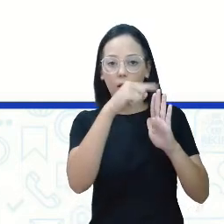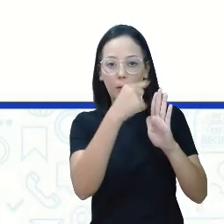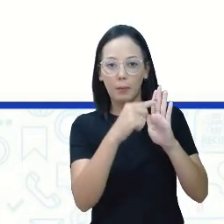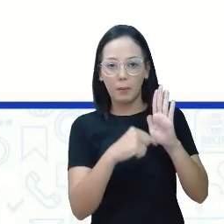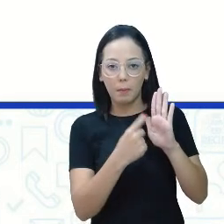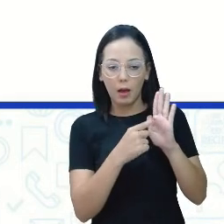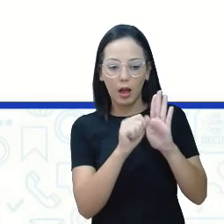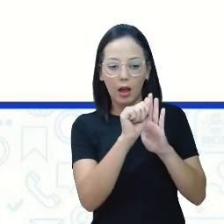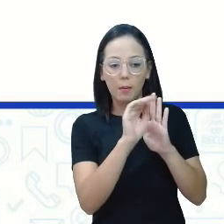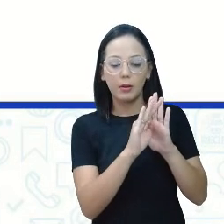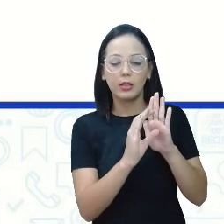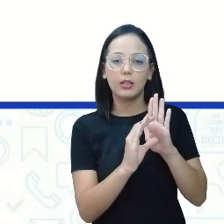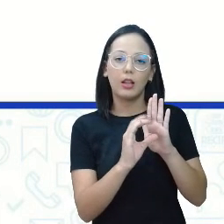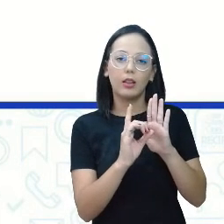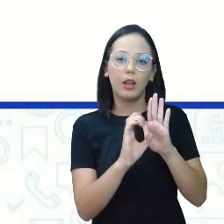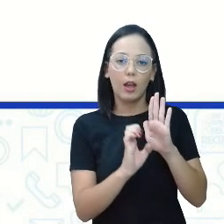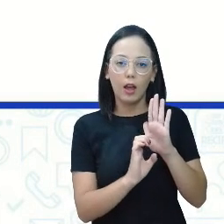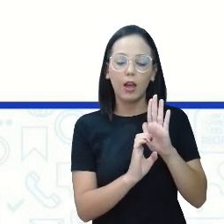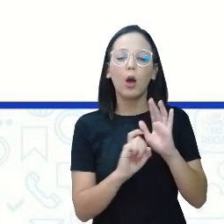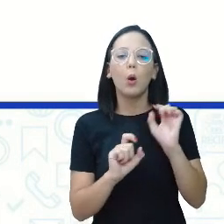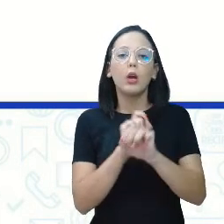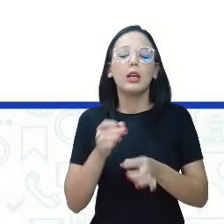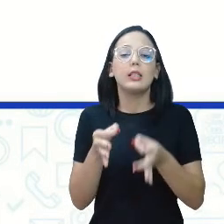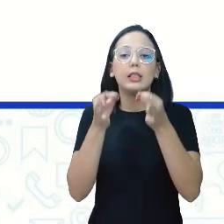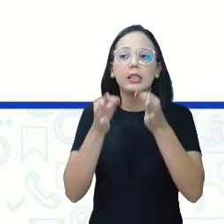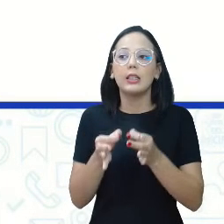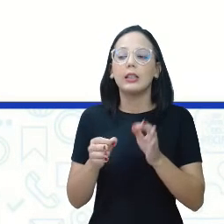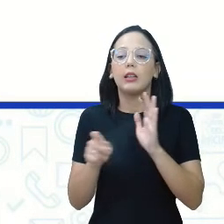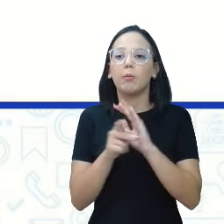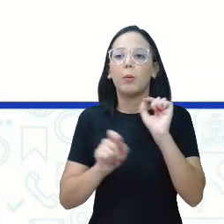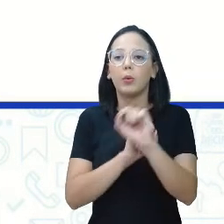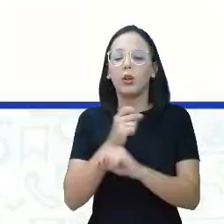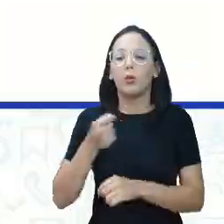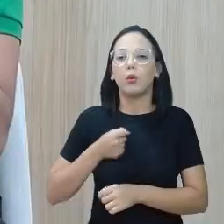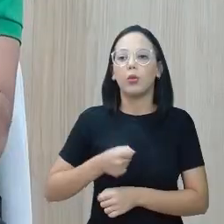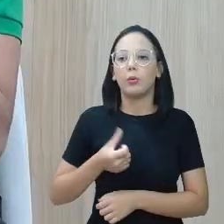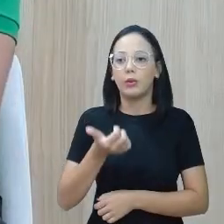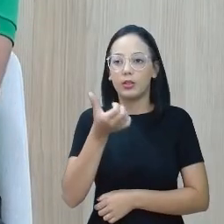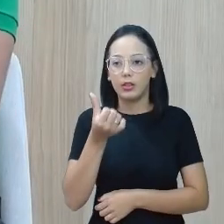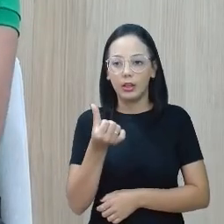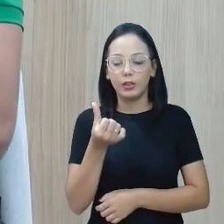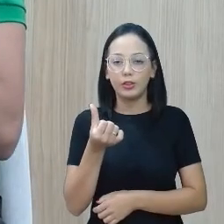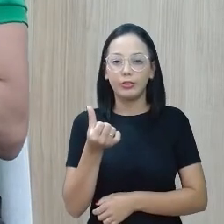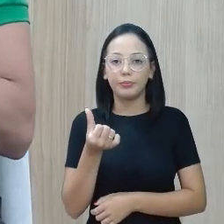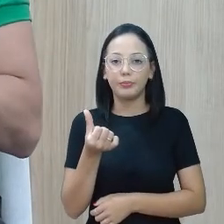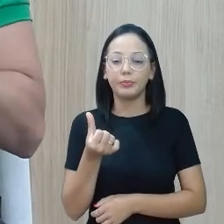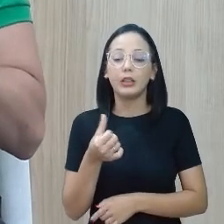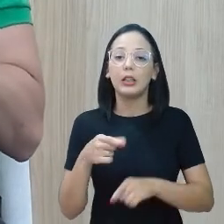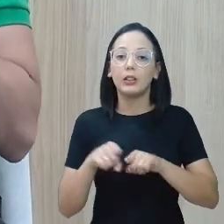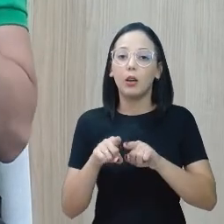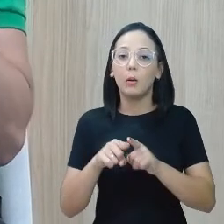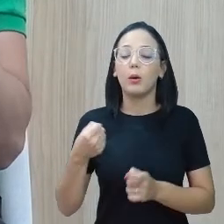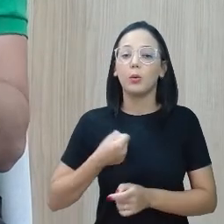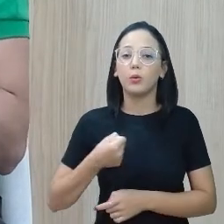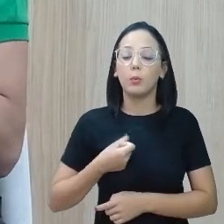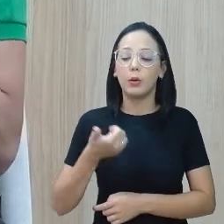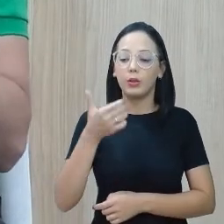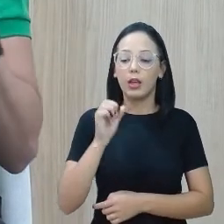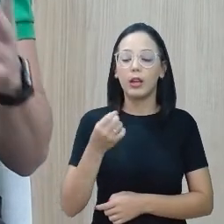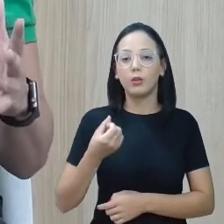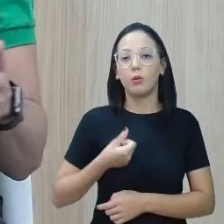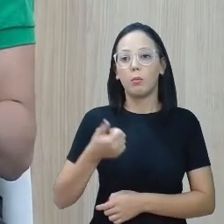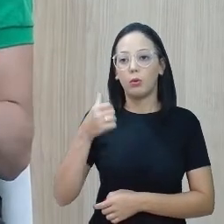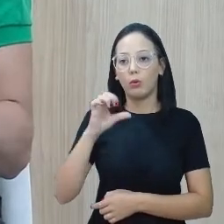nela, né? A, B, C, D, E, por exemplo, com certeza na alternativa estava lá o número 6, com certeza estava lá o número 10, o